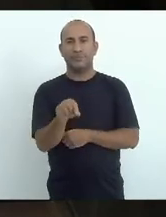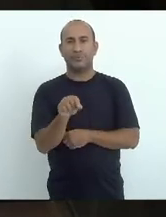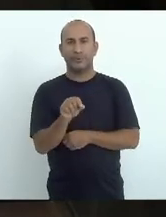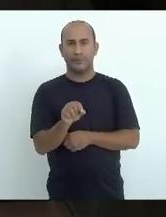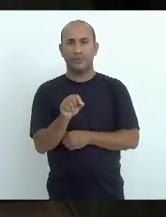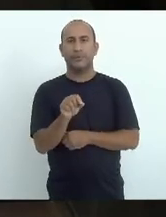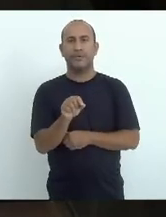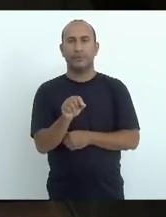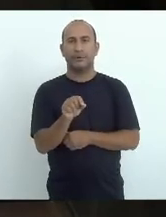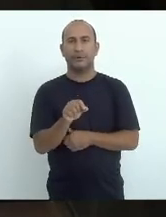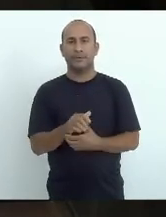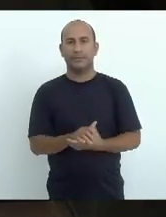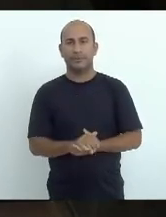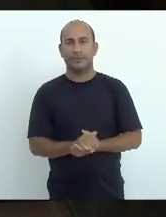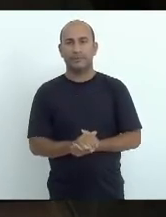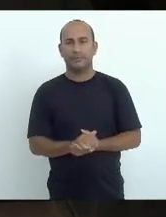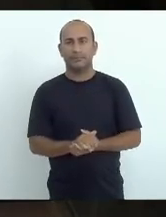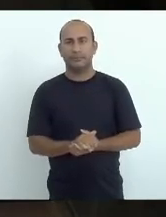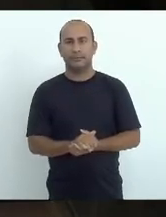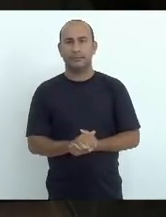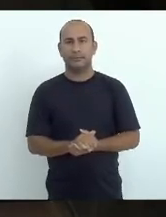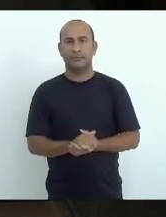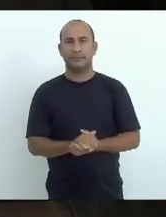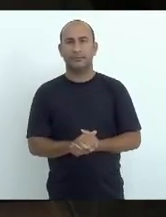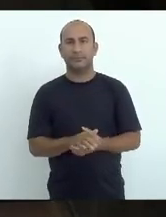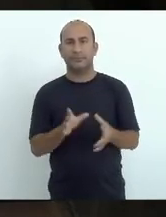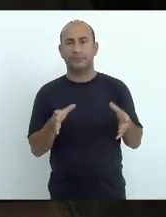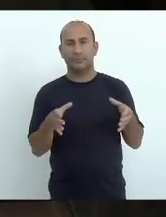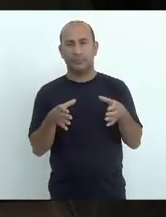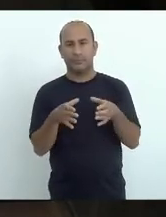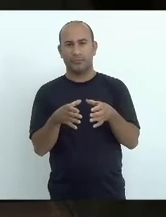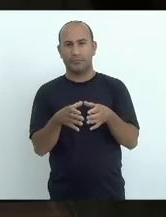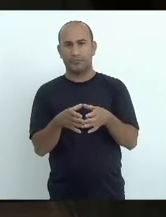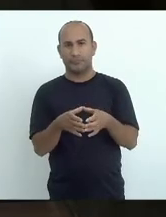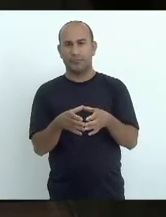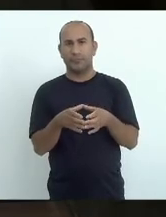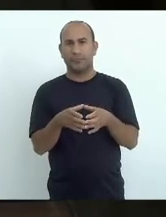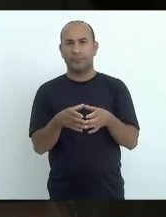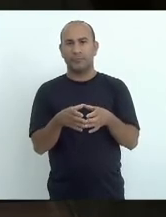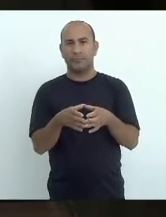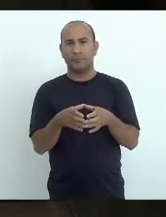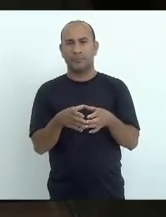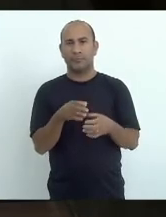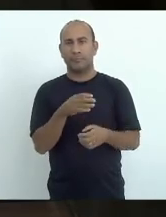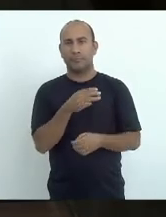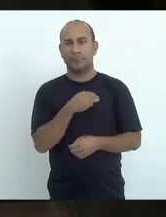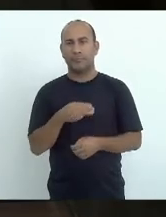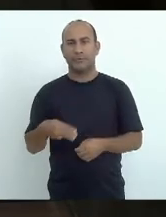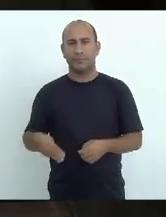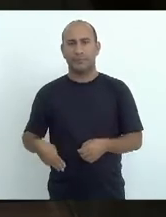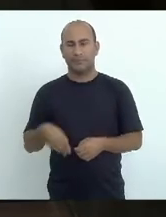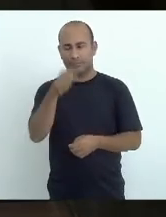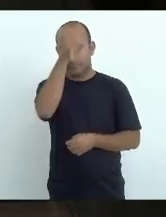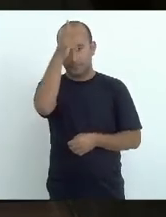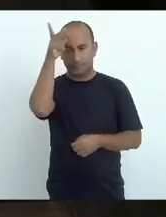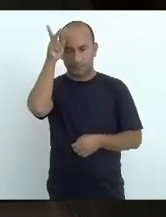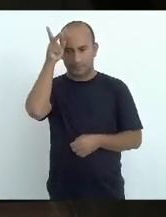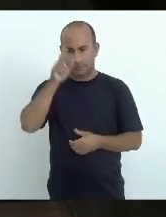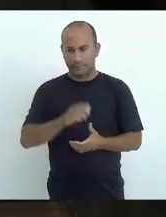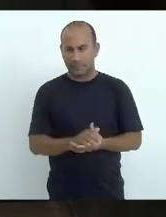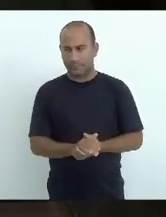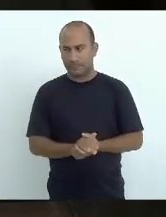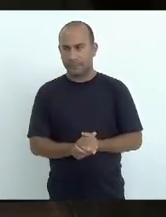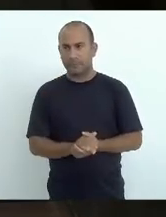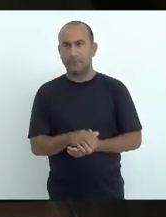o corregedor do órgão, isto é, do Conselho Nacional de Ministério Público,